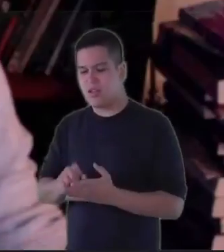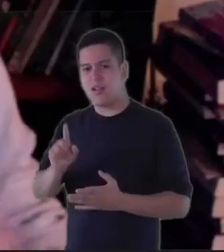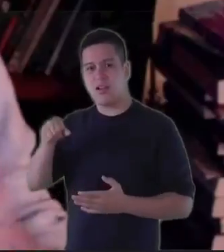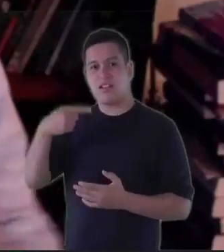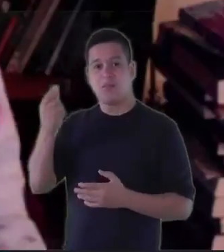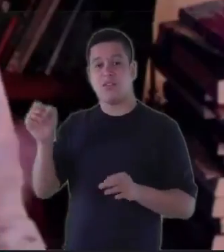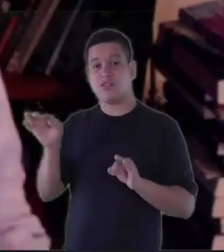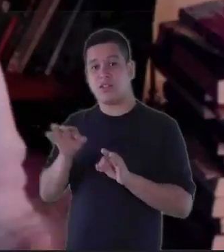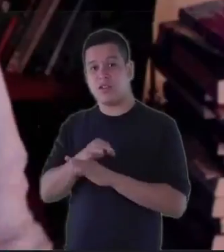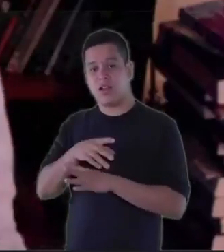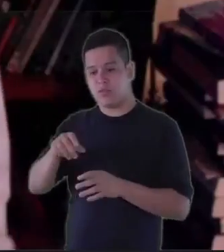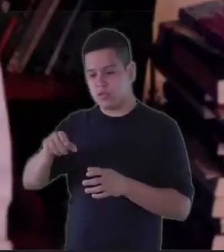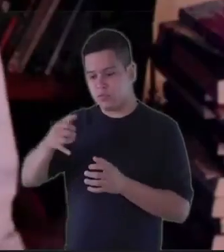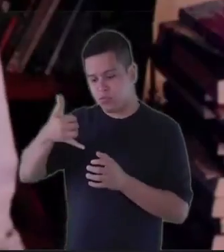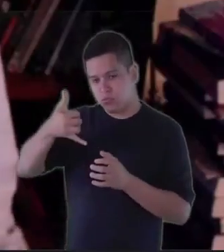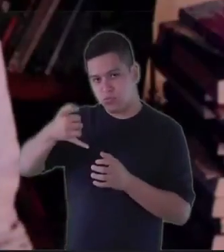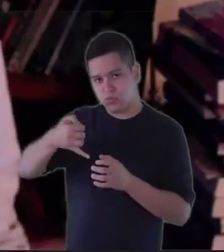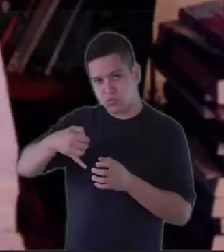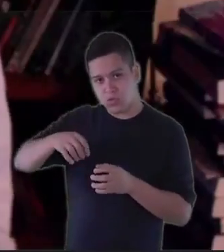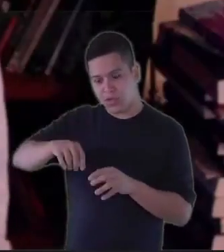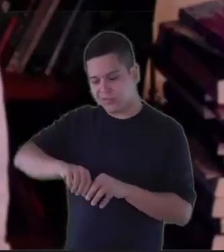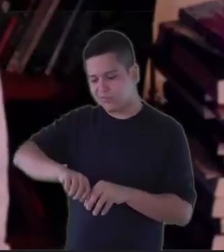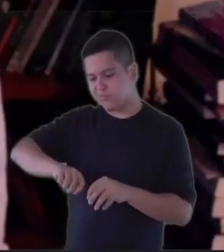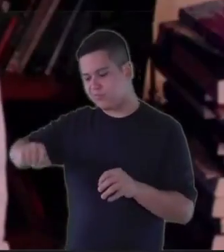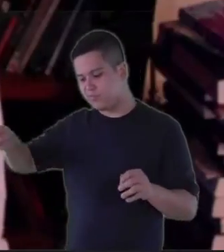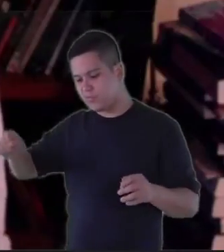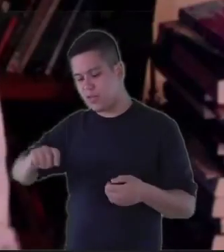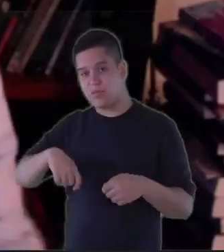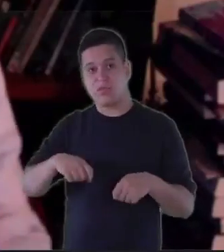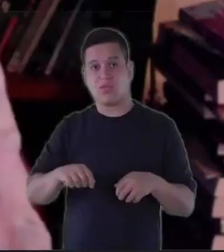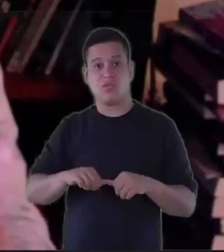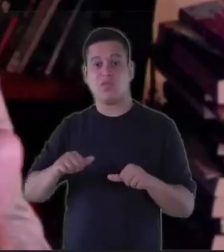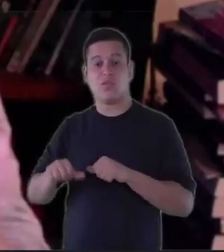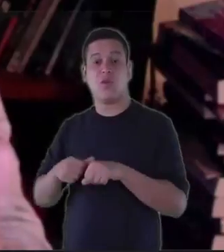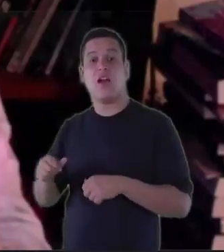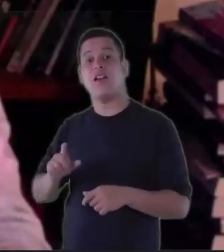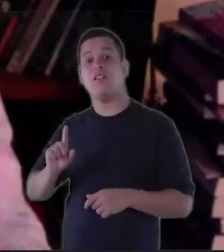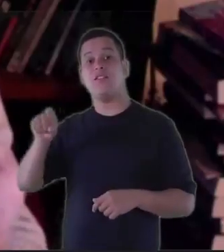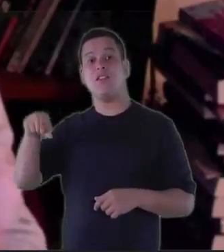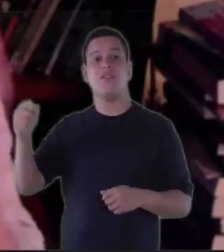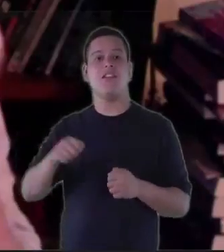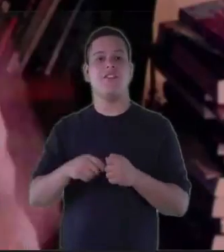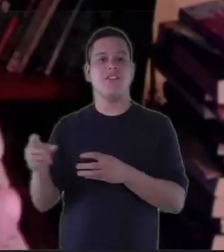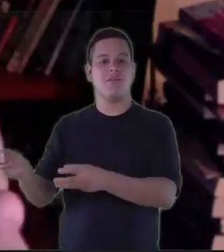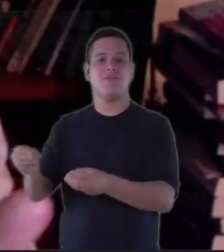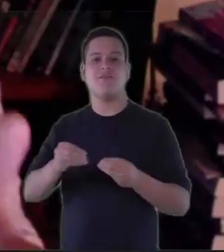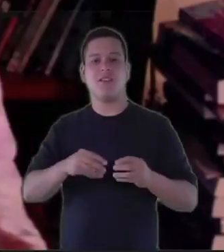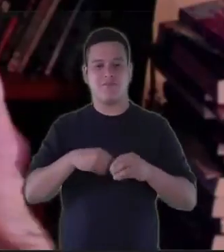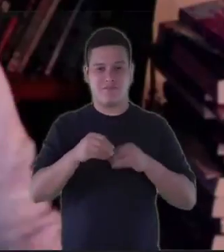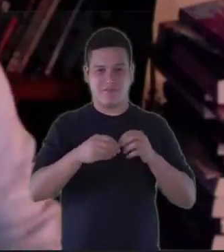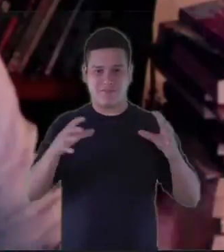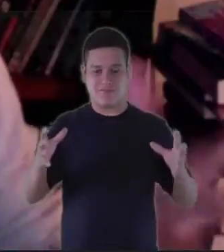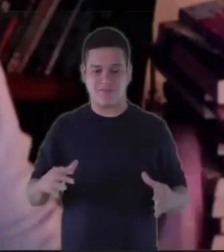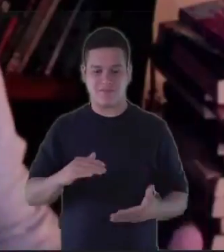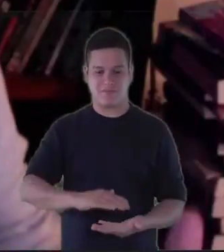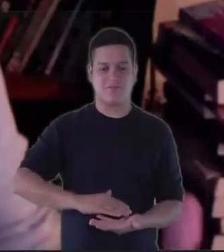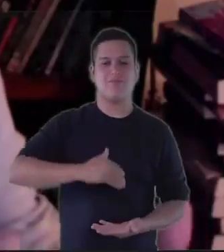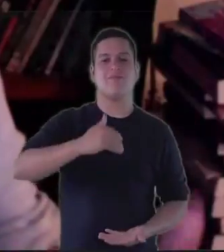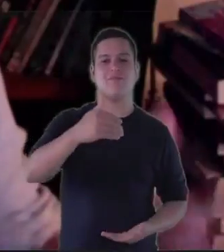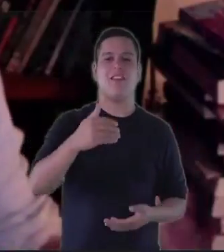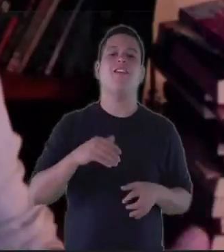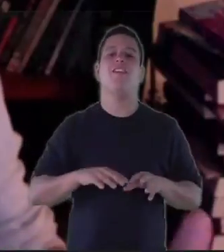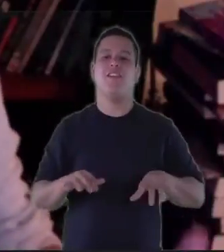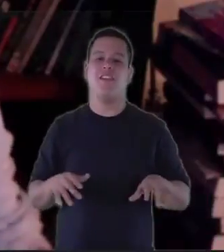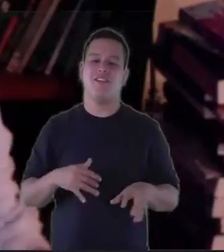difícil. Ela falou, cara, você tem que escrever no computador. Daí ela me deu um laptop. Aí eu comecei a escrever o Bellini, tudo que eu tinha